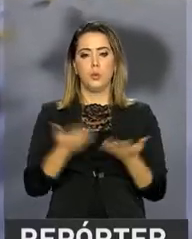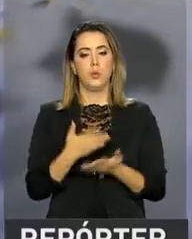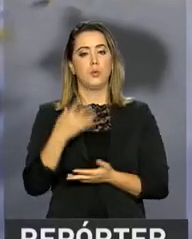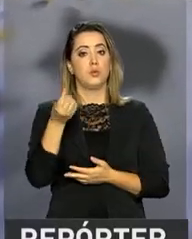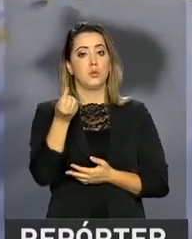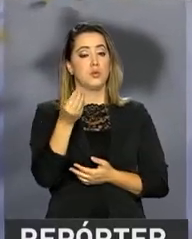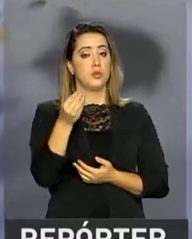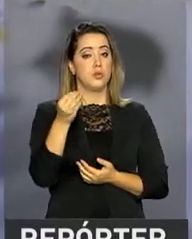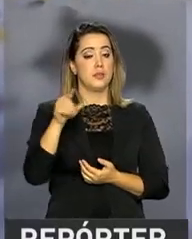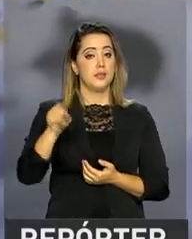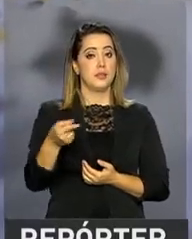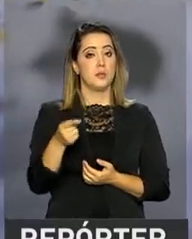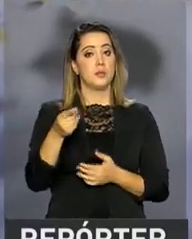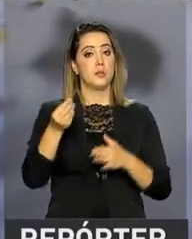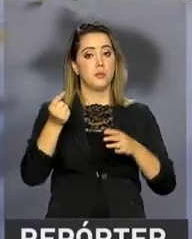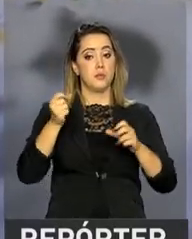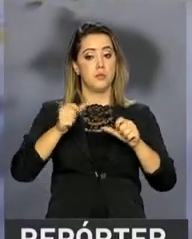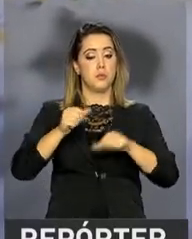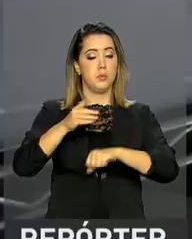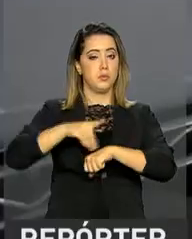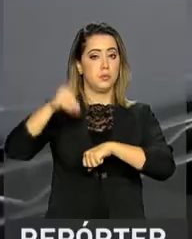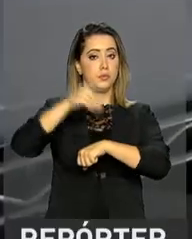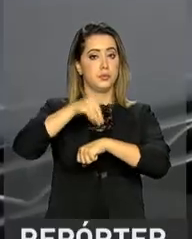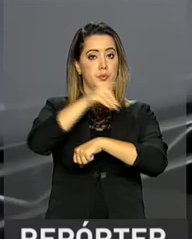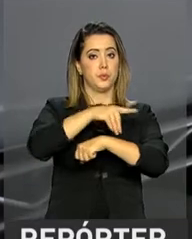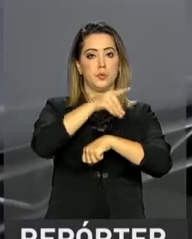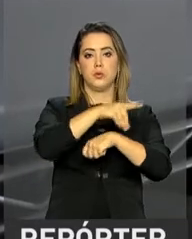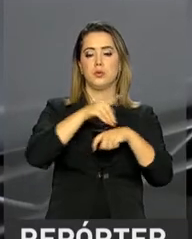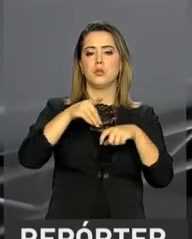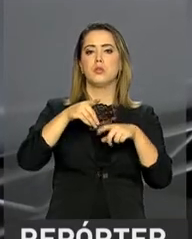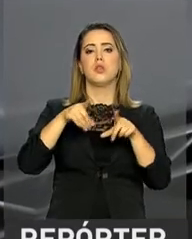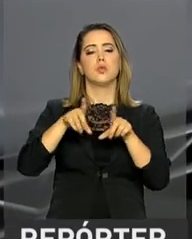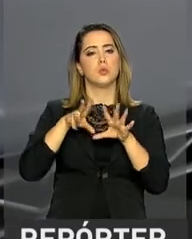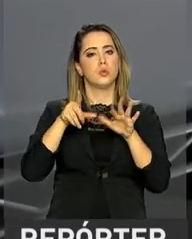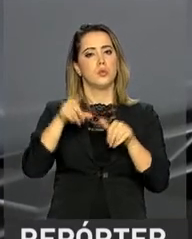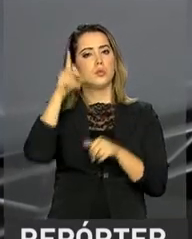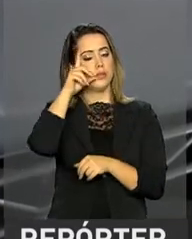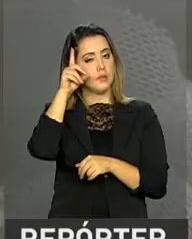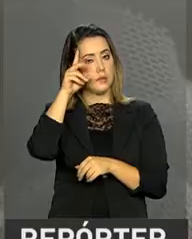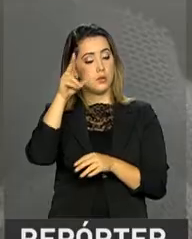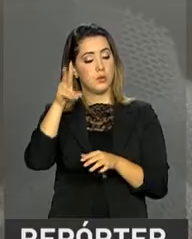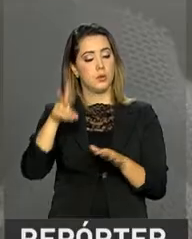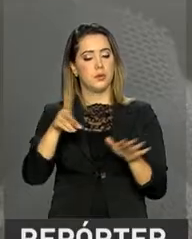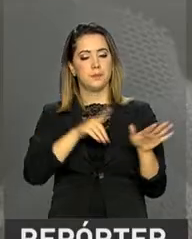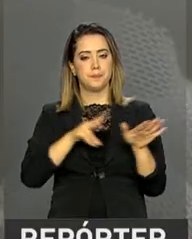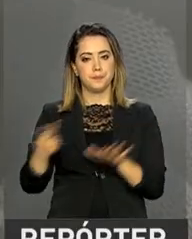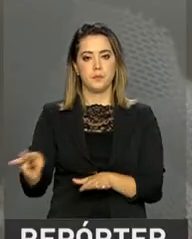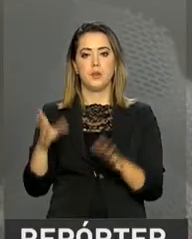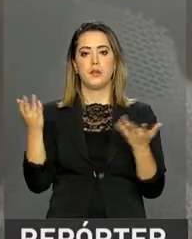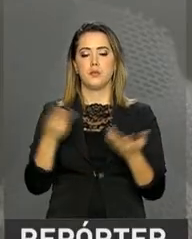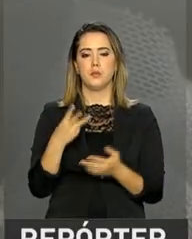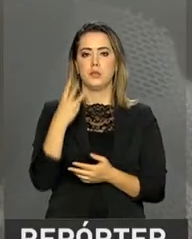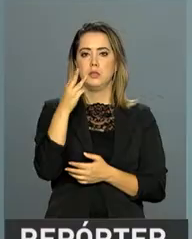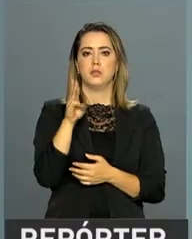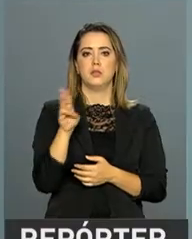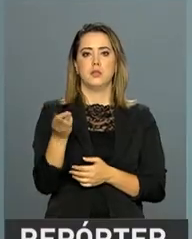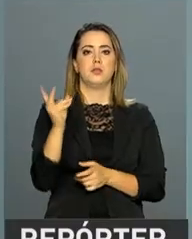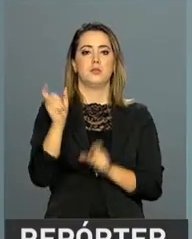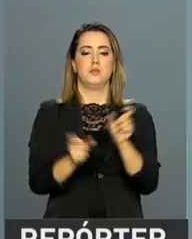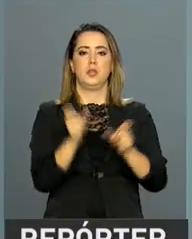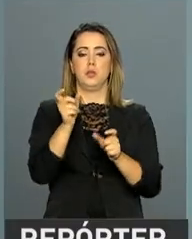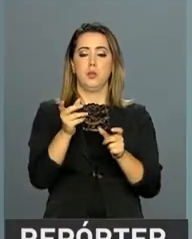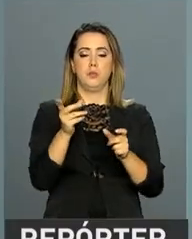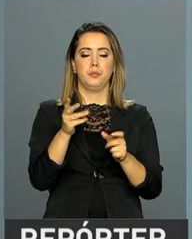produzidos 600 mil ovos por semana e a expectativa é que a produção alcance um pico de 3 milhões de ovos. Além